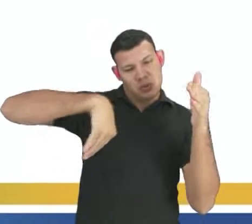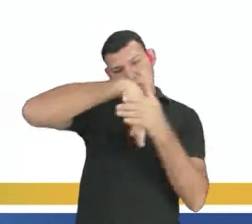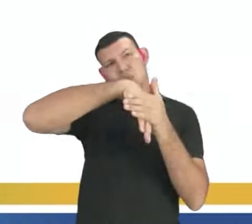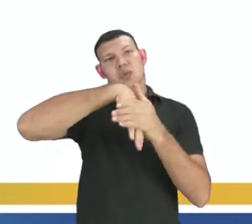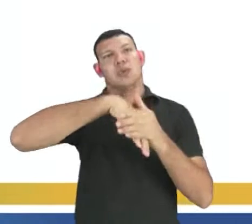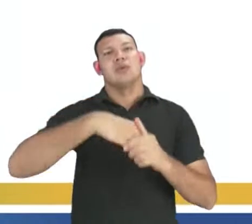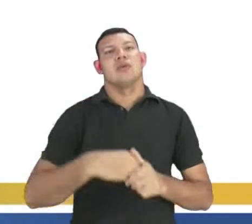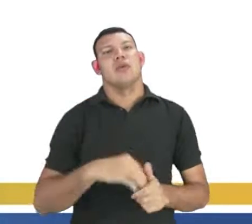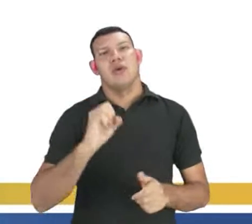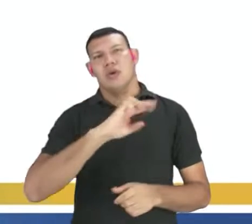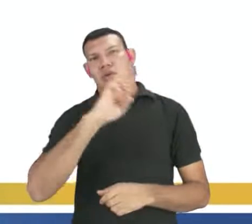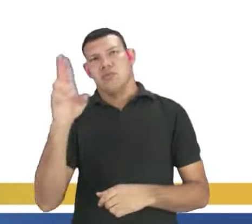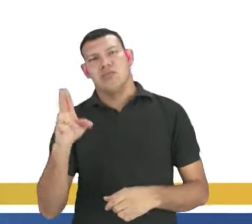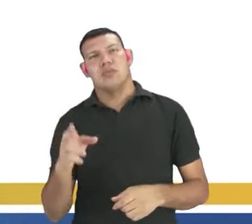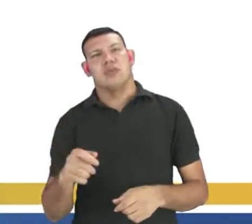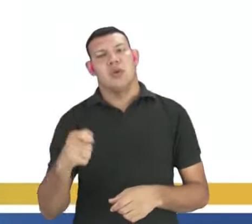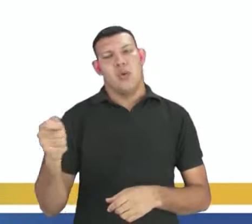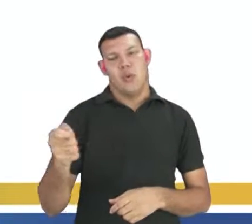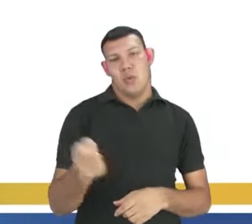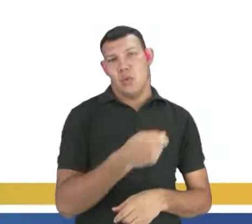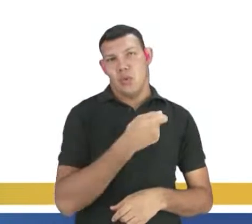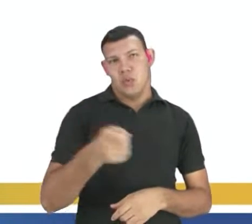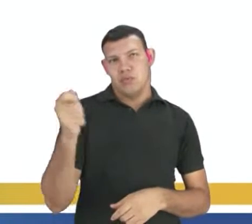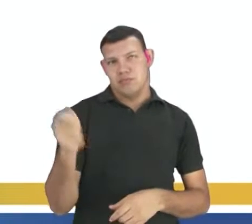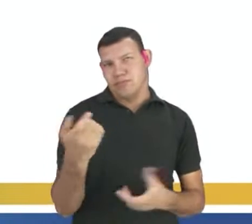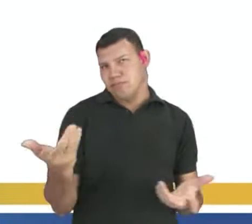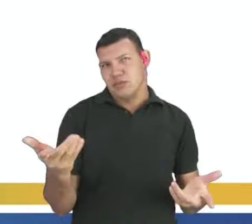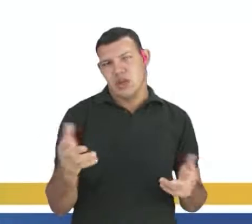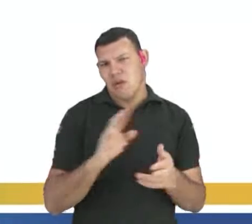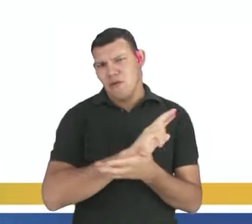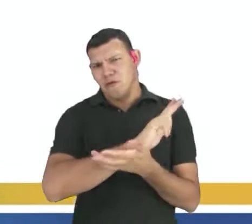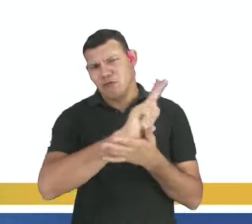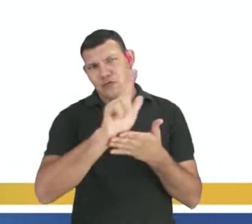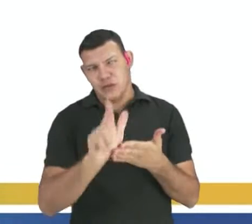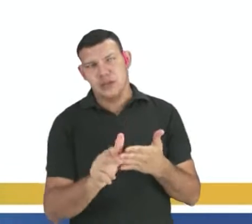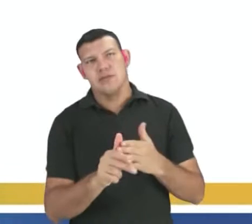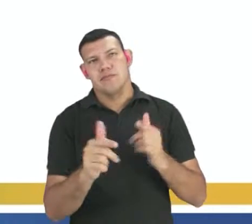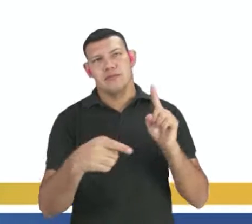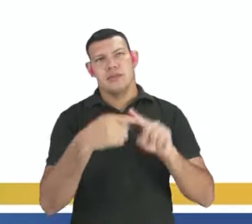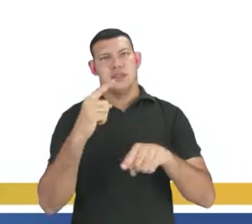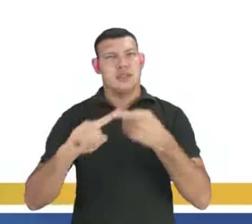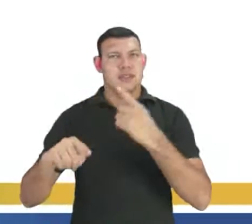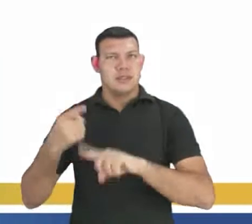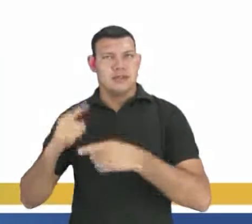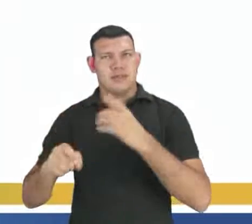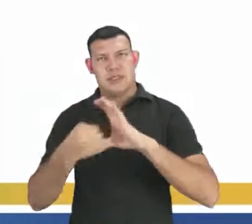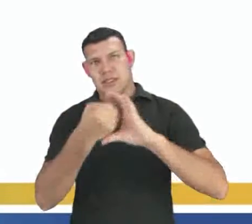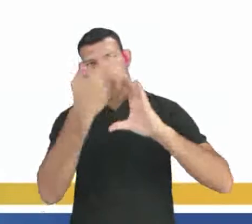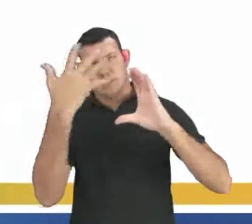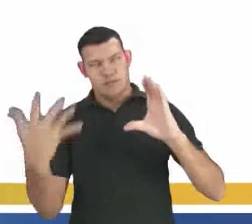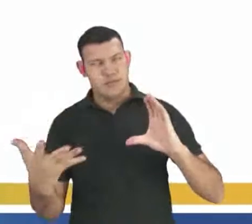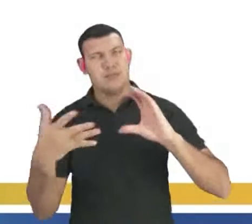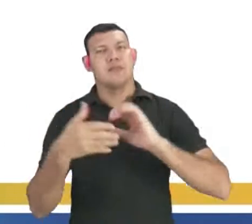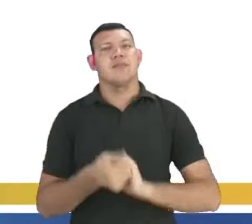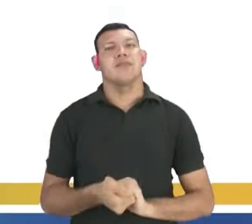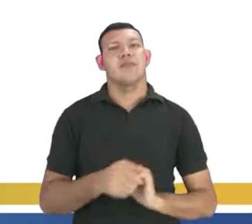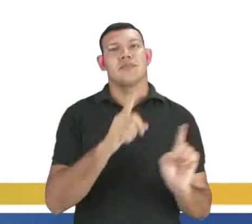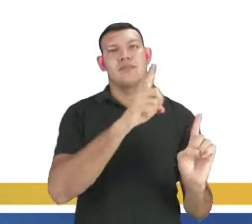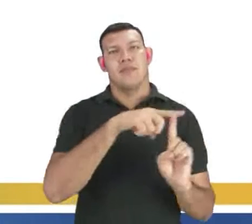outras utilizam equipamentos, espadas, bastões, etc. Assim se faz toda a característica de uma modalidade